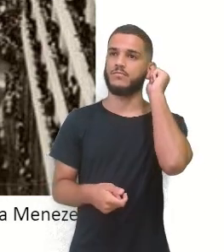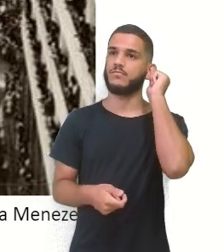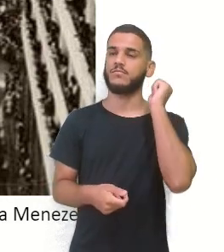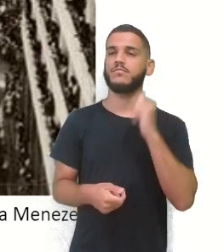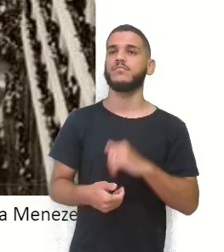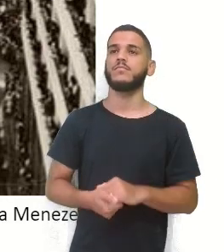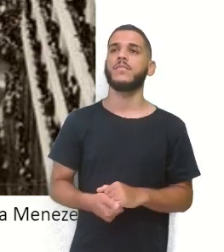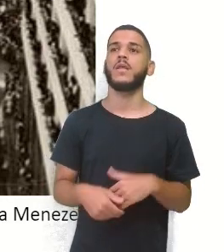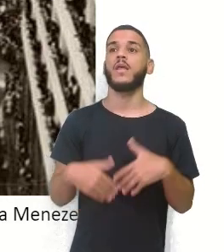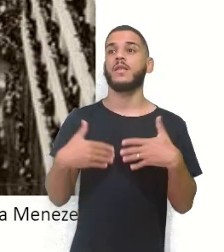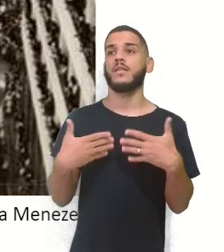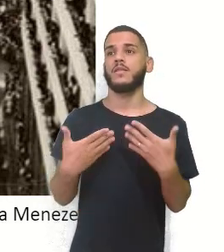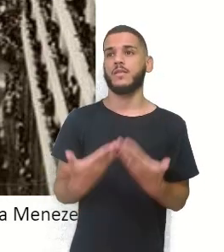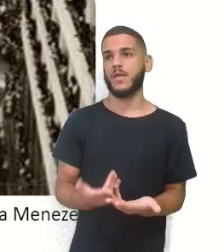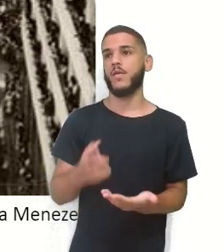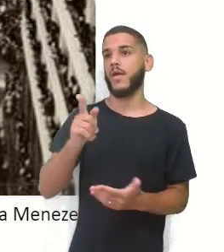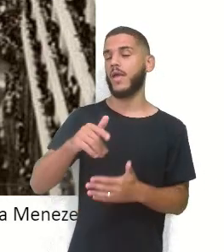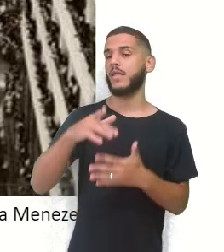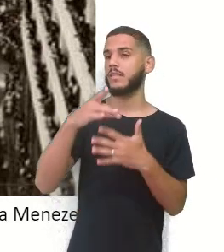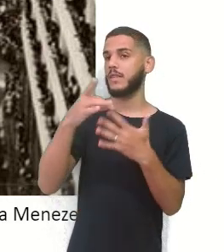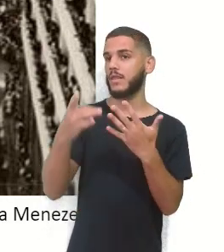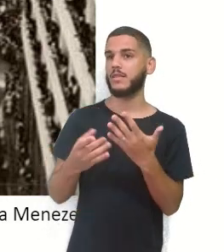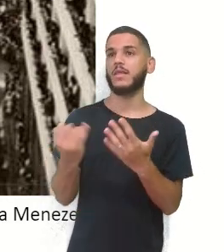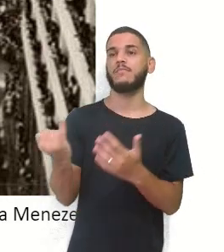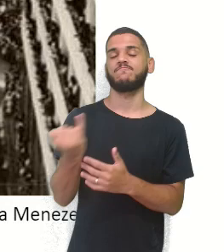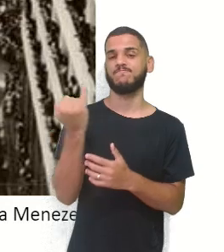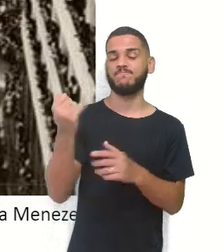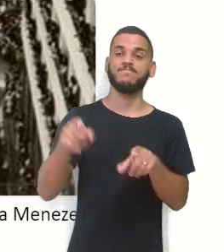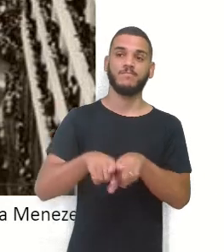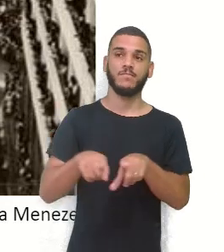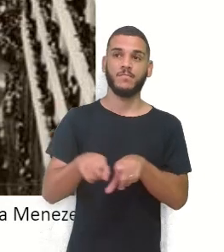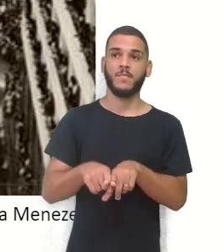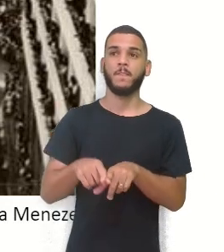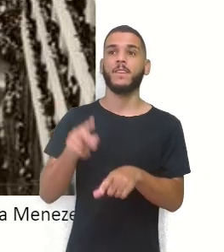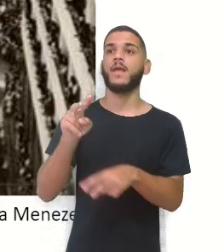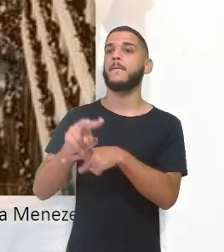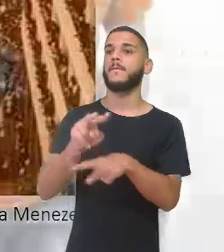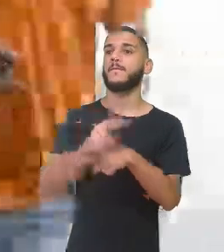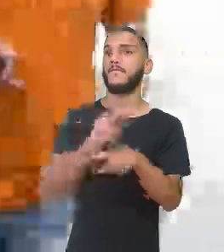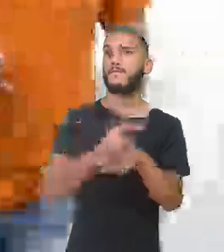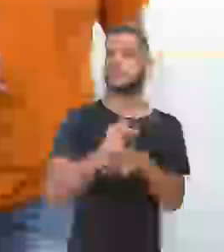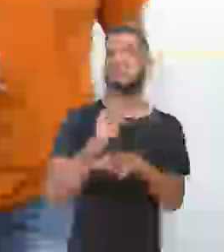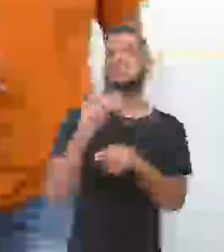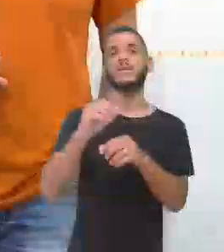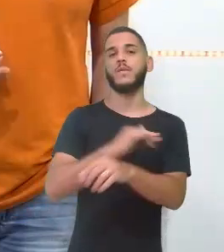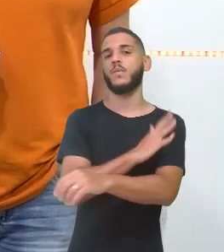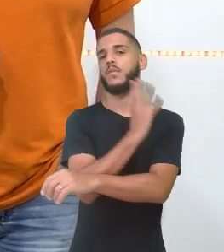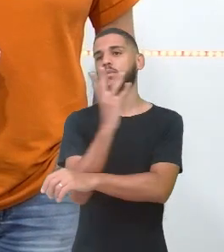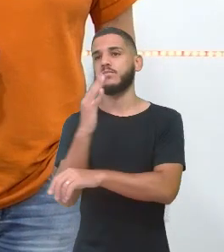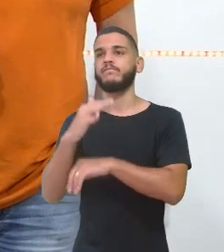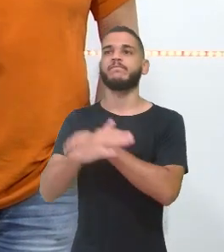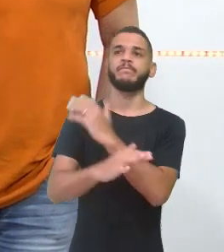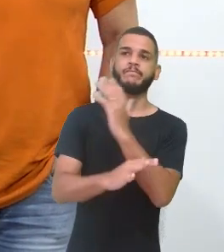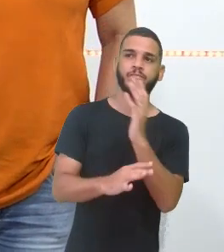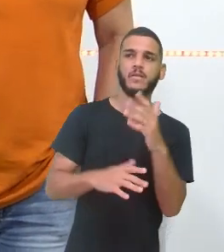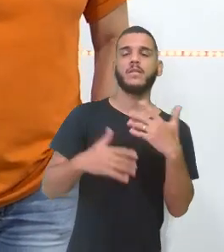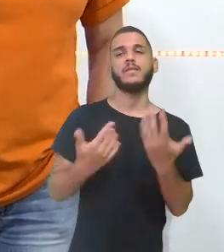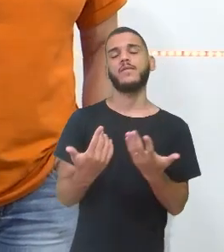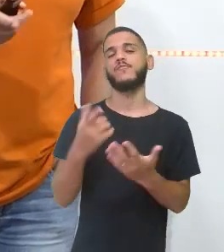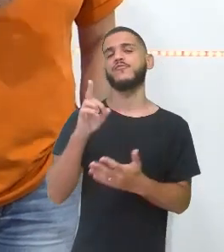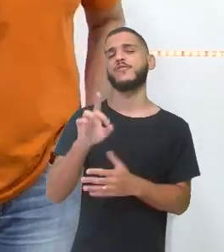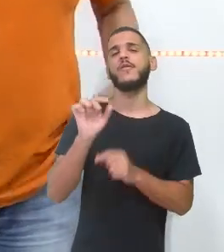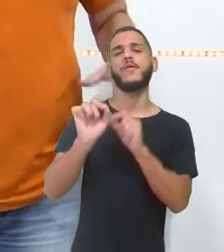é? Isso é um detalhe muito importante, né? Isso. A questão da preservação da natureza. Isso. Então, não